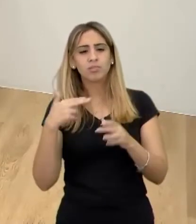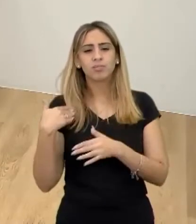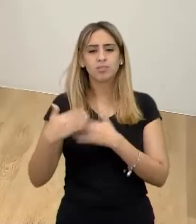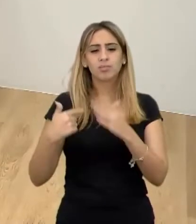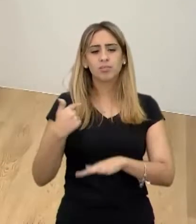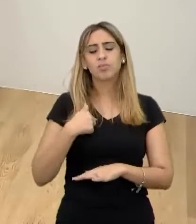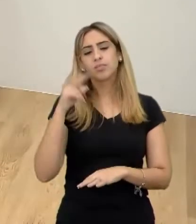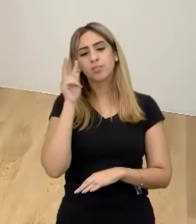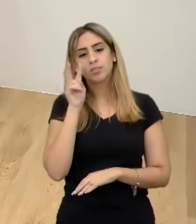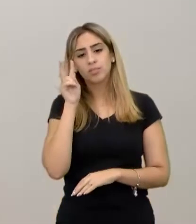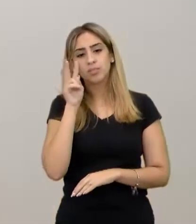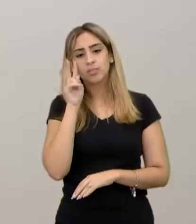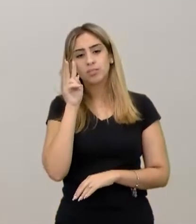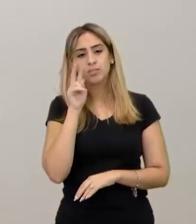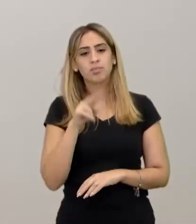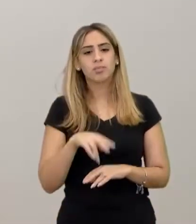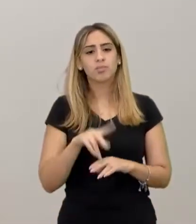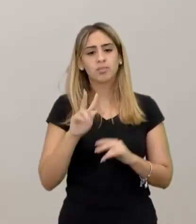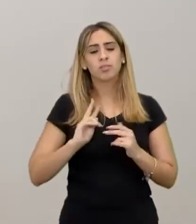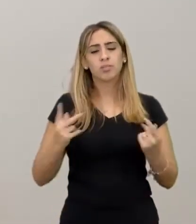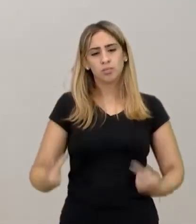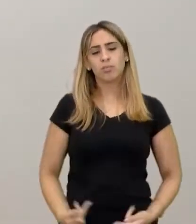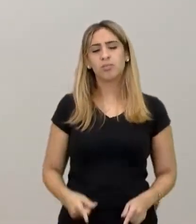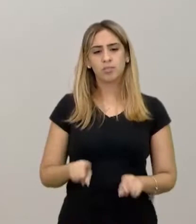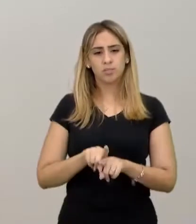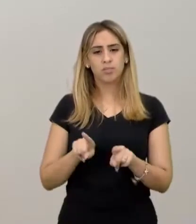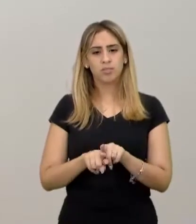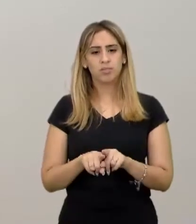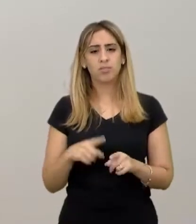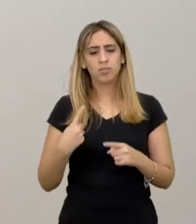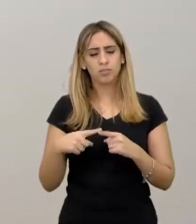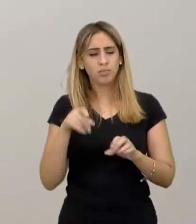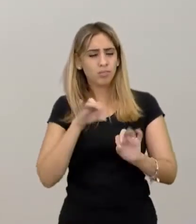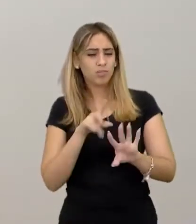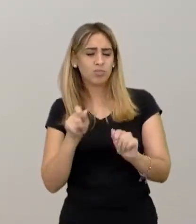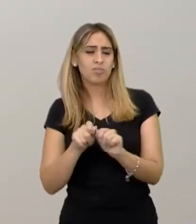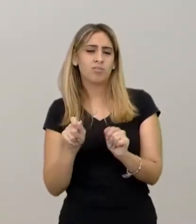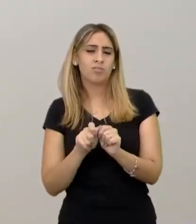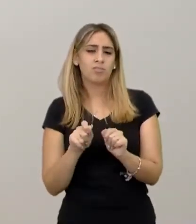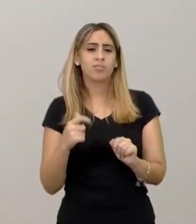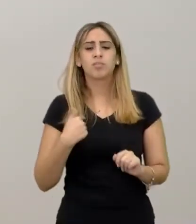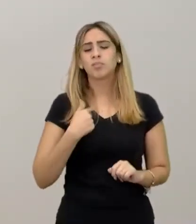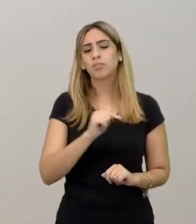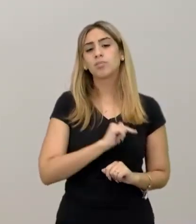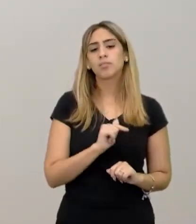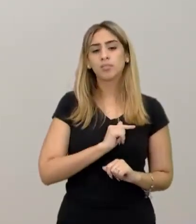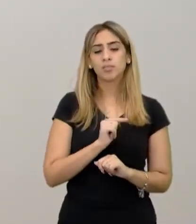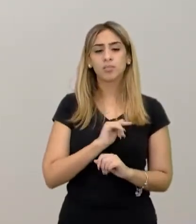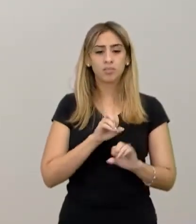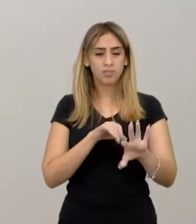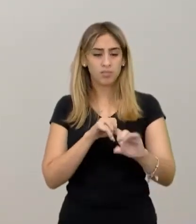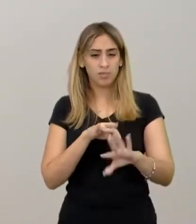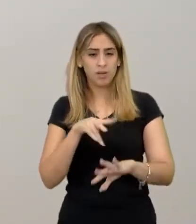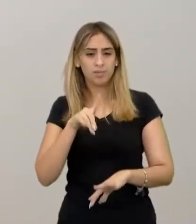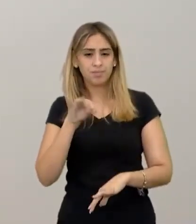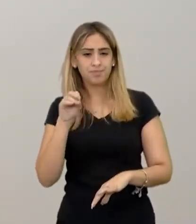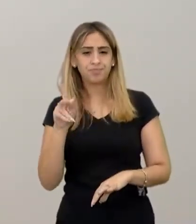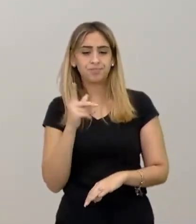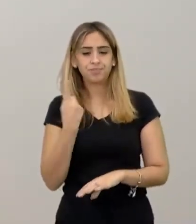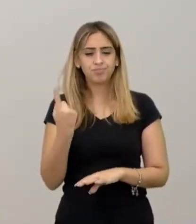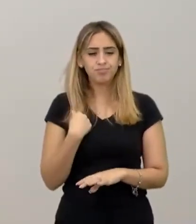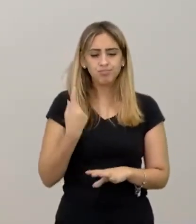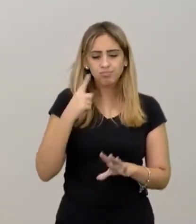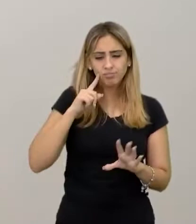minha história com as humanas, né, com a educação também passa por isso. Eu tive, assim, no meu ensino médio, uma